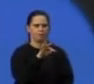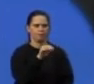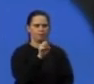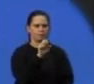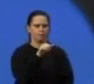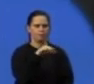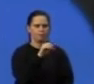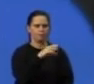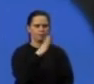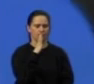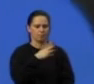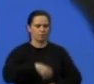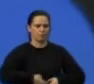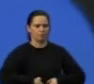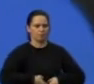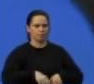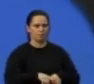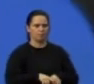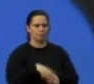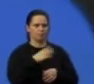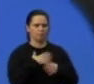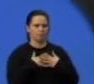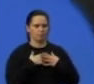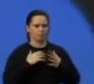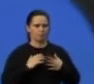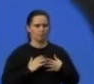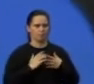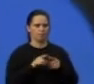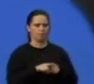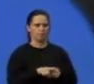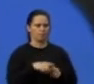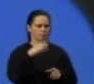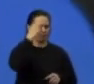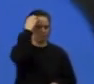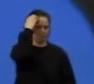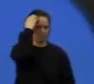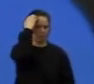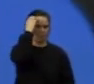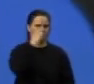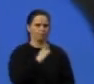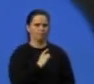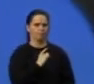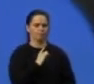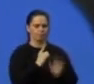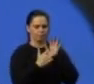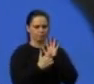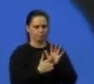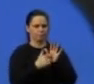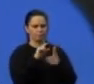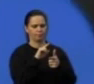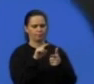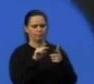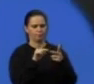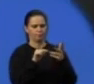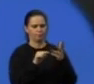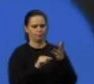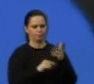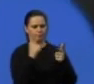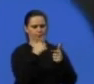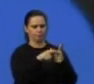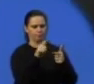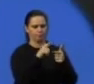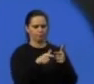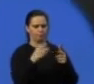abdominal, torácico e crânioencefálico. O trauma é definido como um conjunto de perturbações